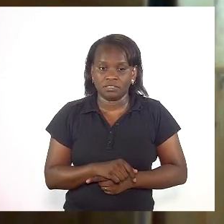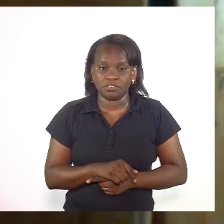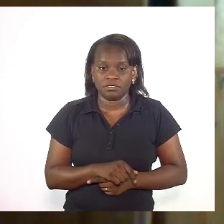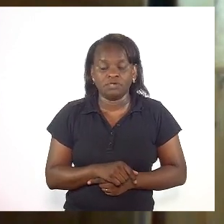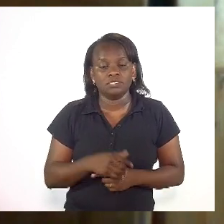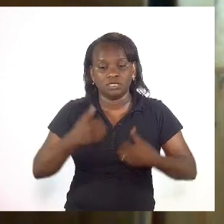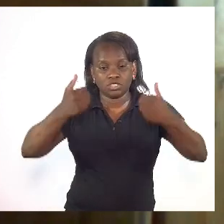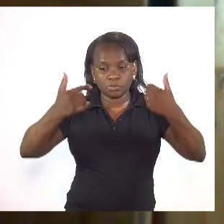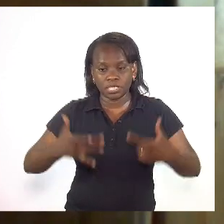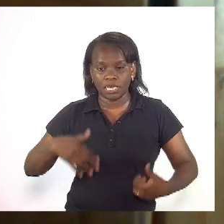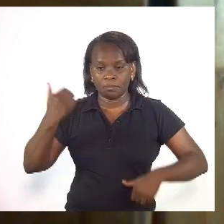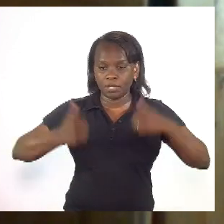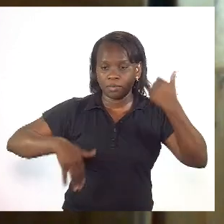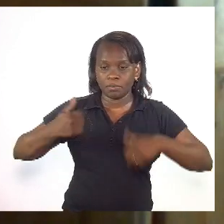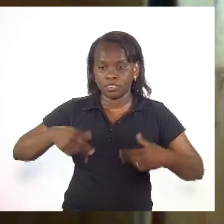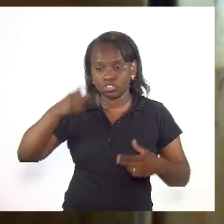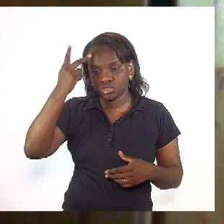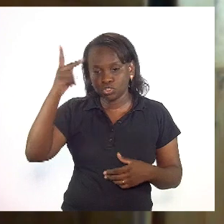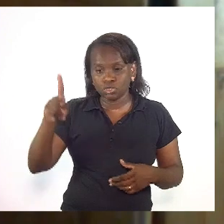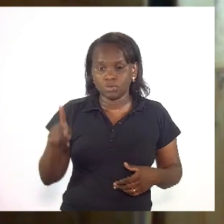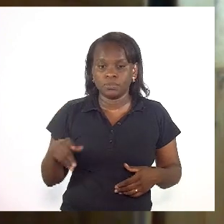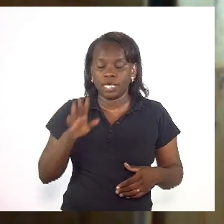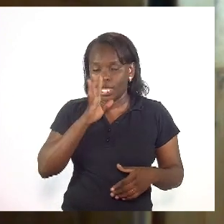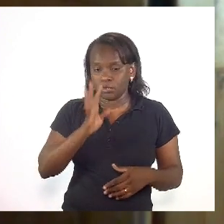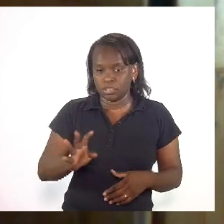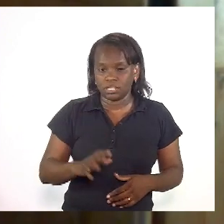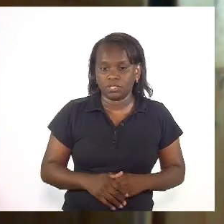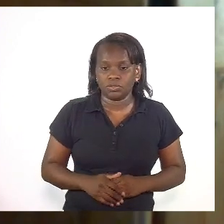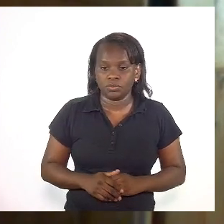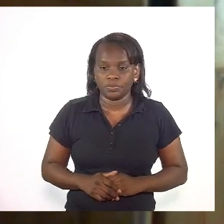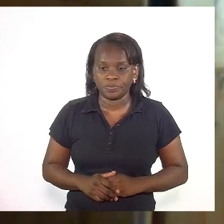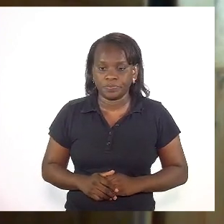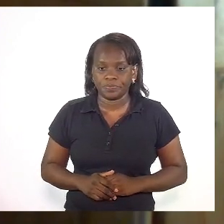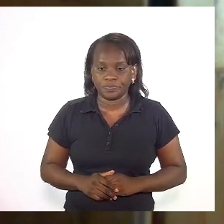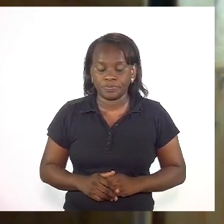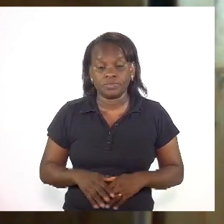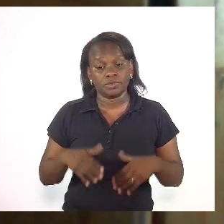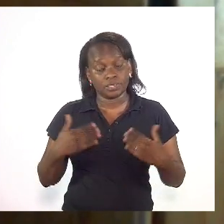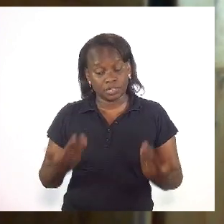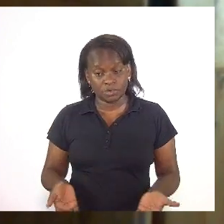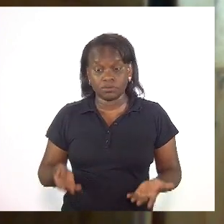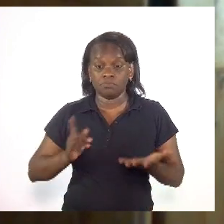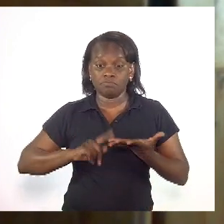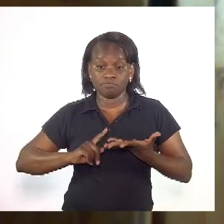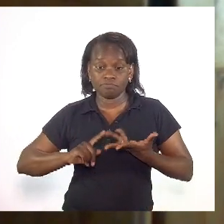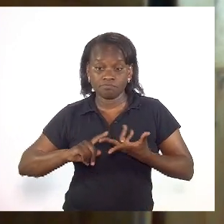se pronunciar sobre essa acusação. Então,